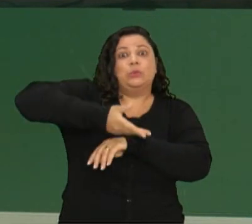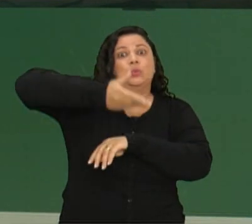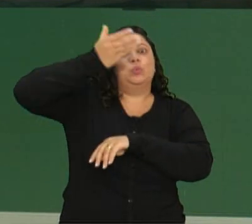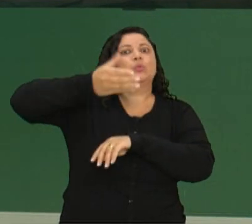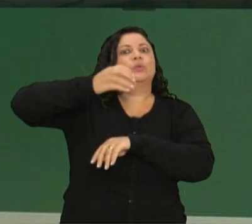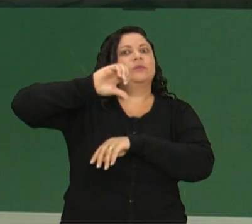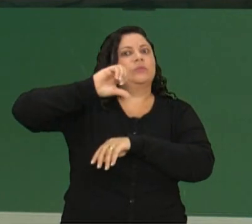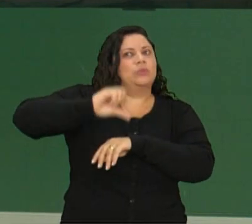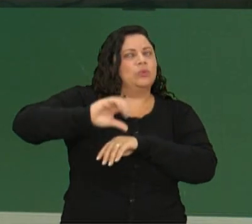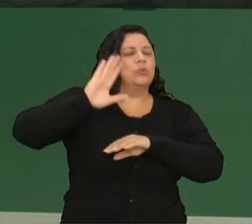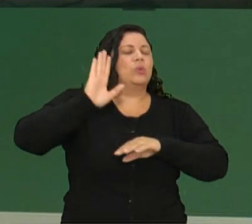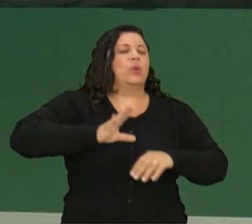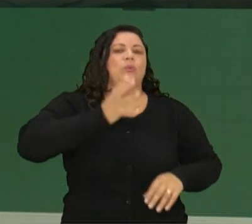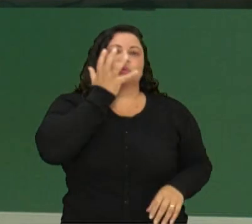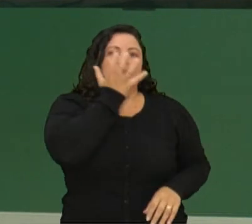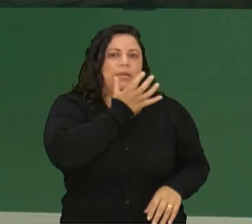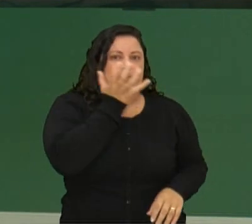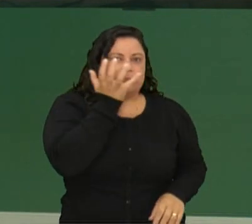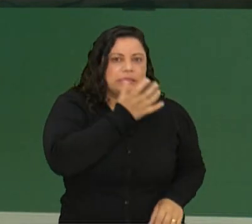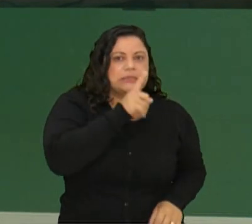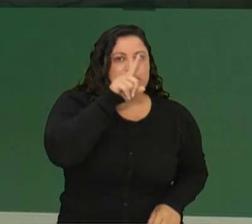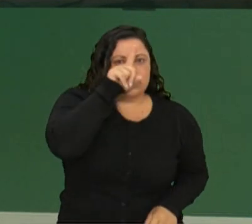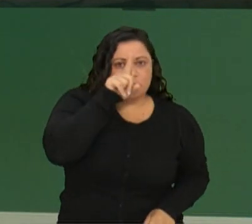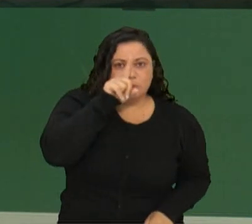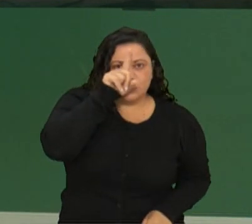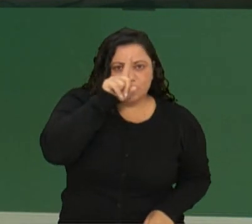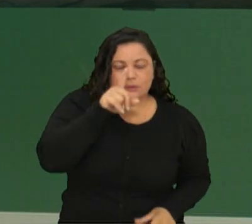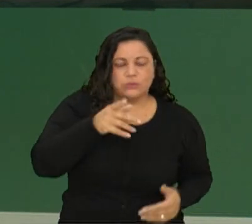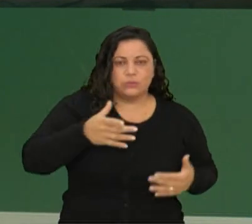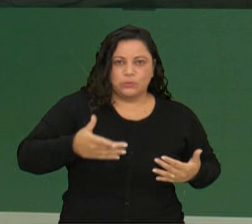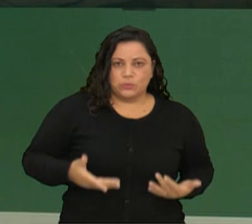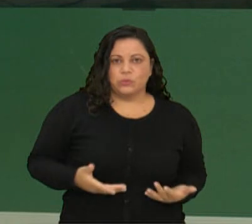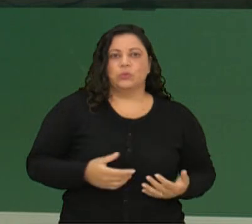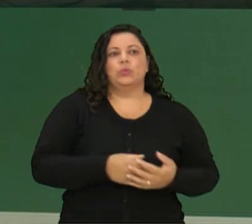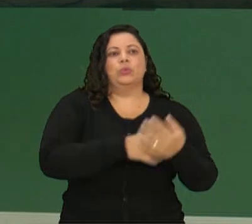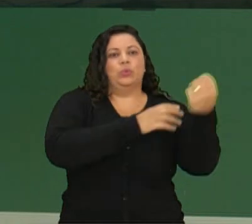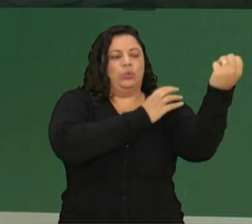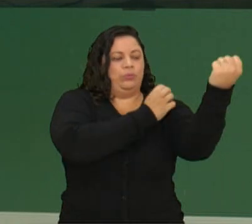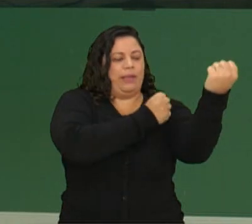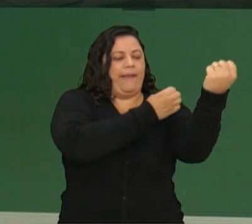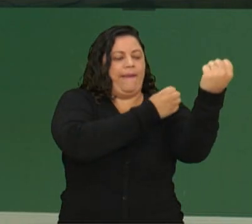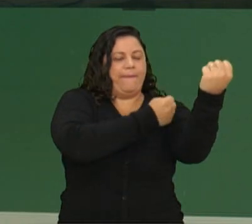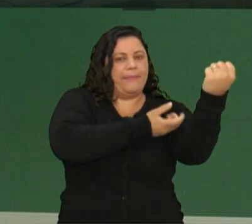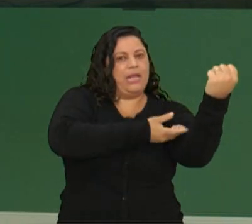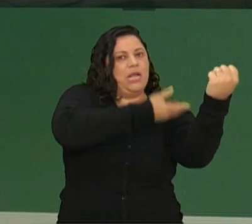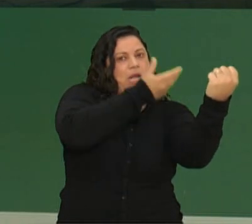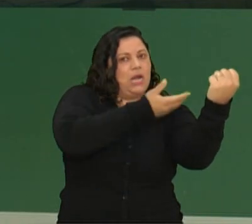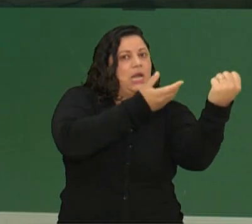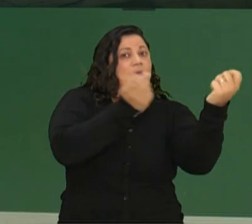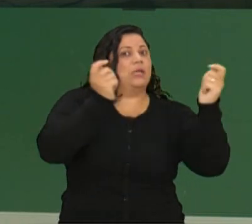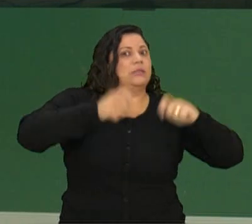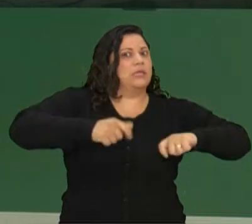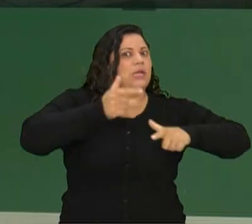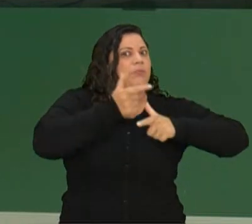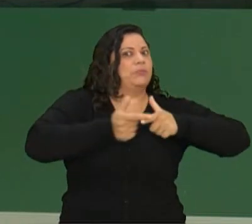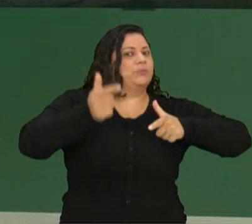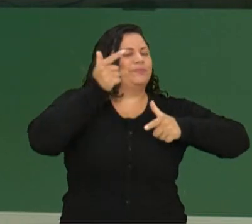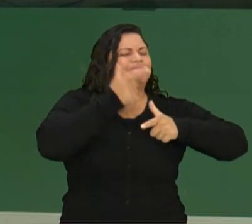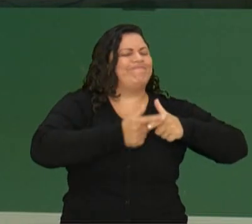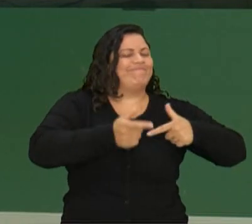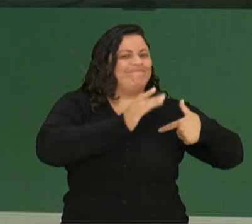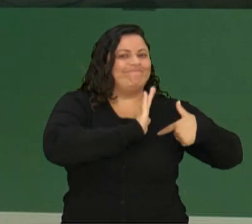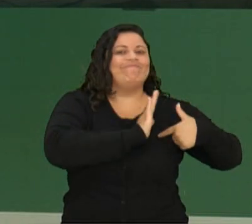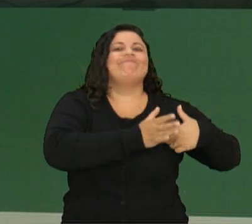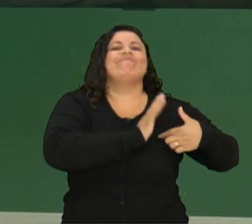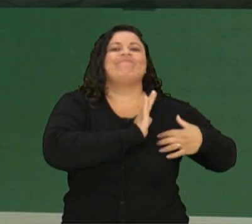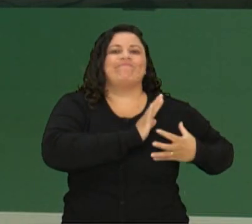estágio 2, ou seja, aí já começa a possibilitar que essa pessoa tenha problemas cardíacos, a possibilitar,